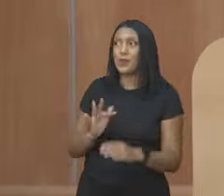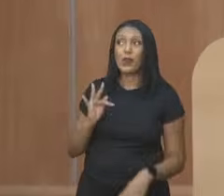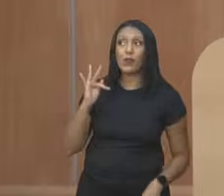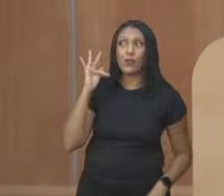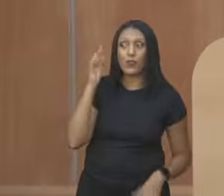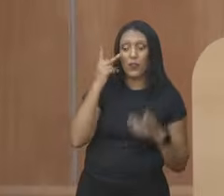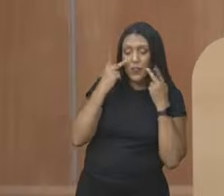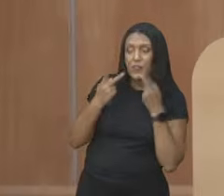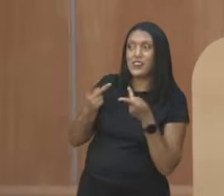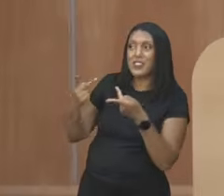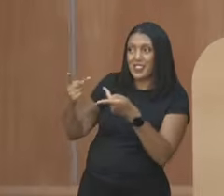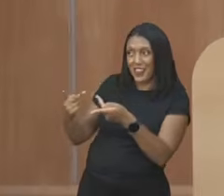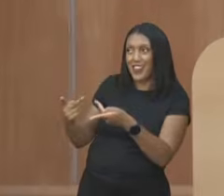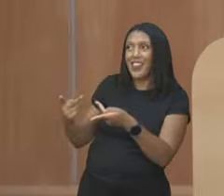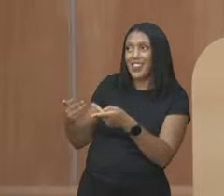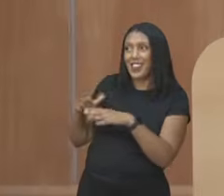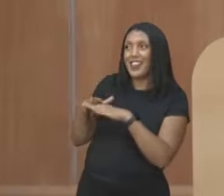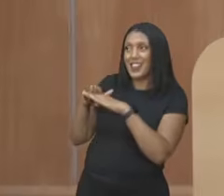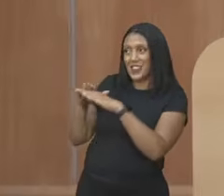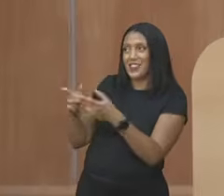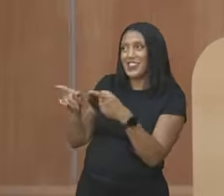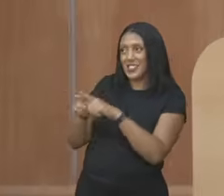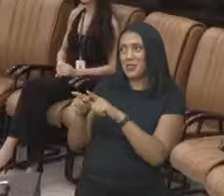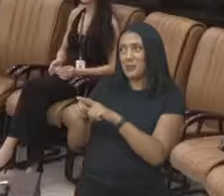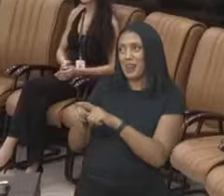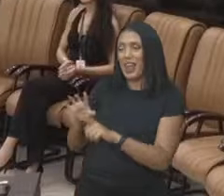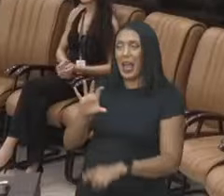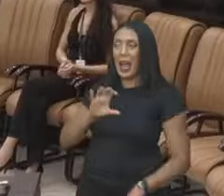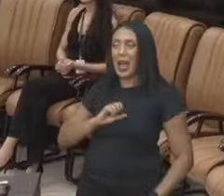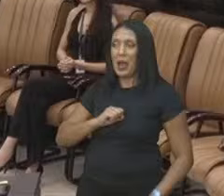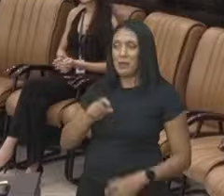estão levando com muito amor e cuidado. Muito obrigada, viu?